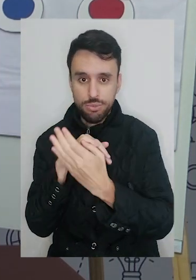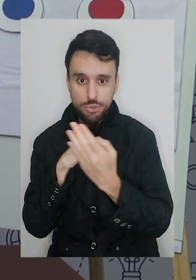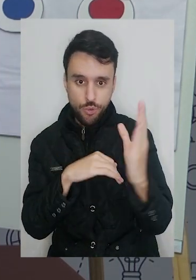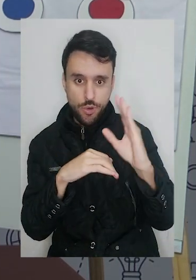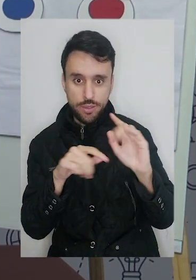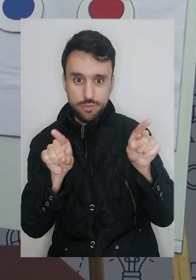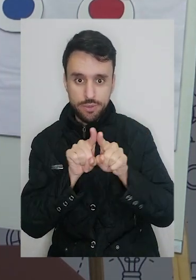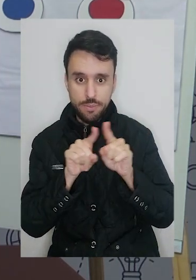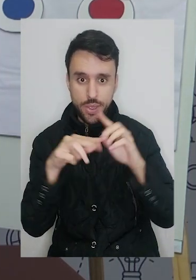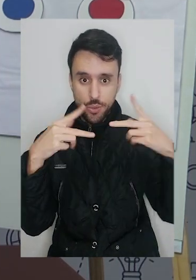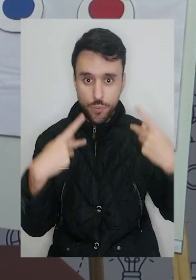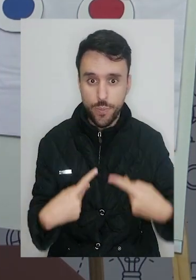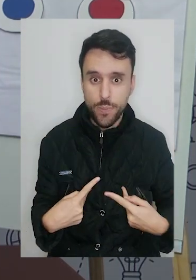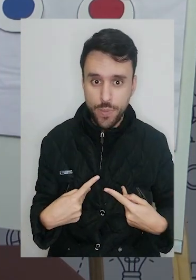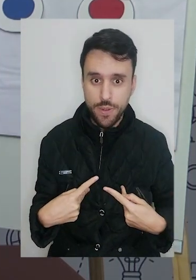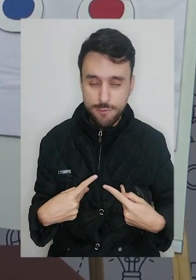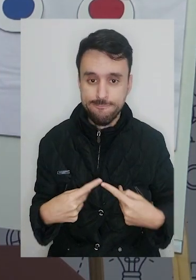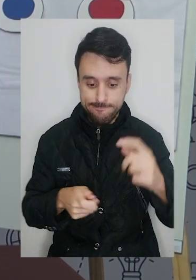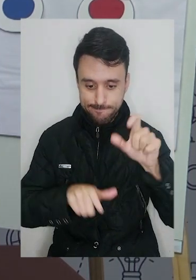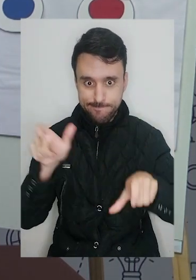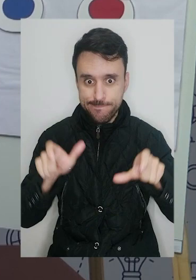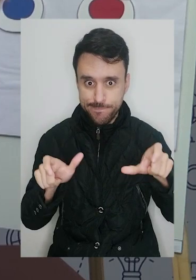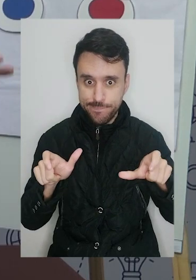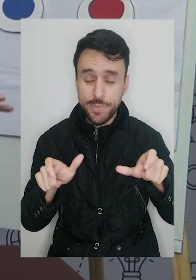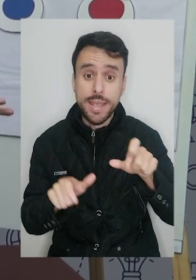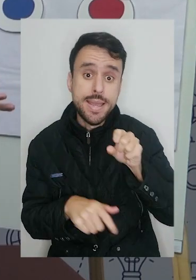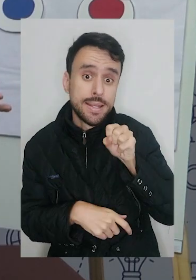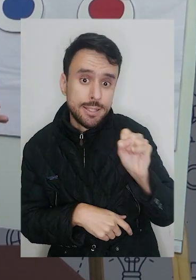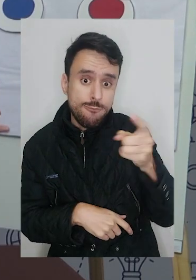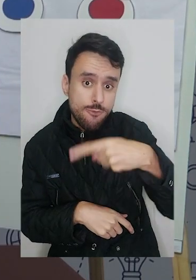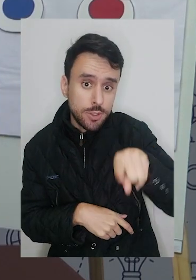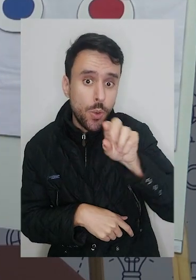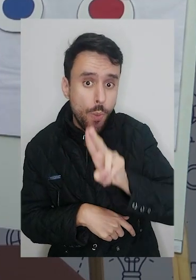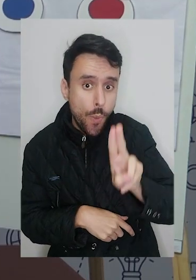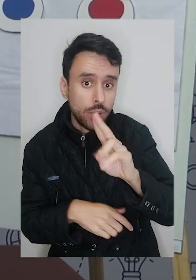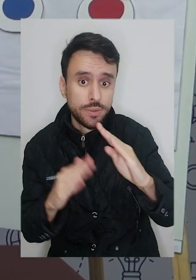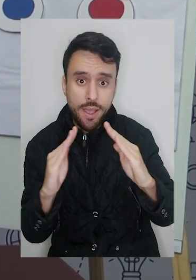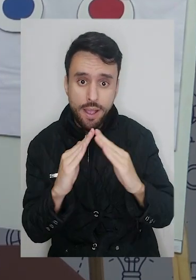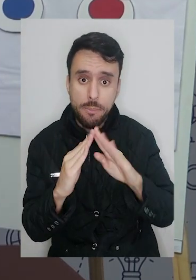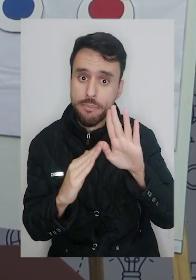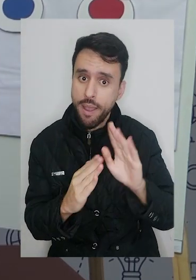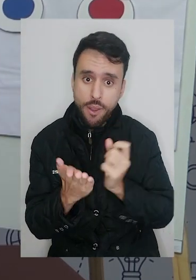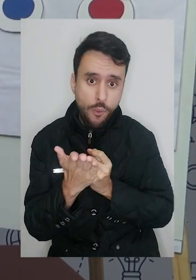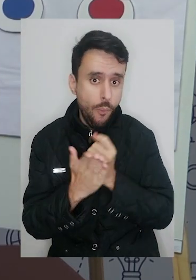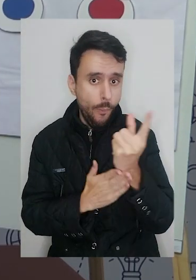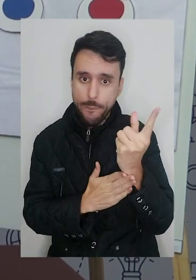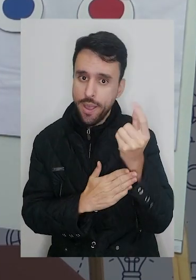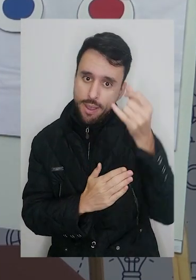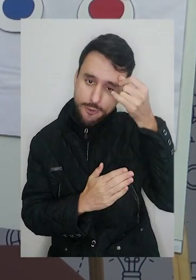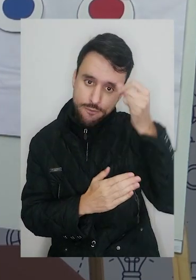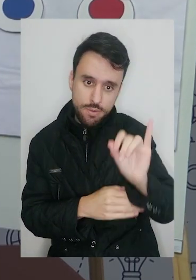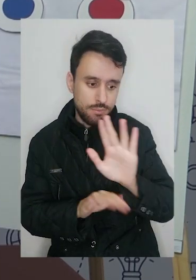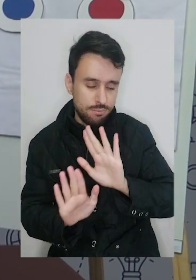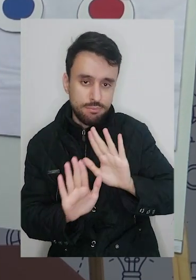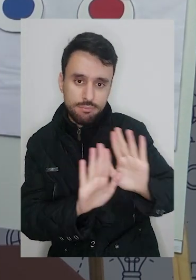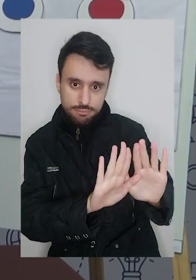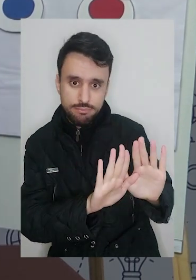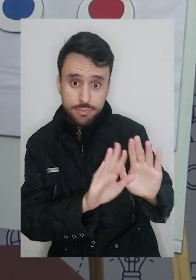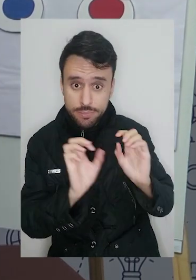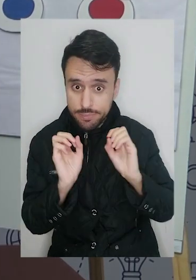não usamos mais. Talvez algumas pessoas ainda tenham, mas para comprar, nós não usamos mais,